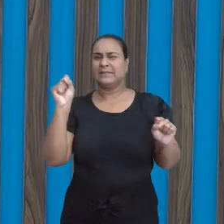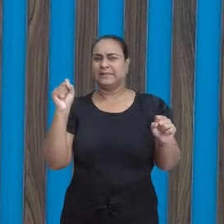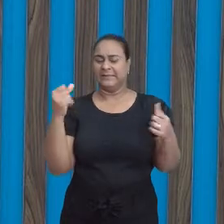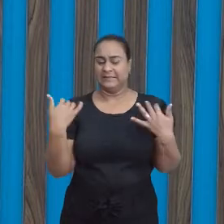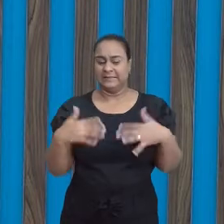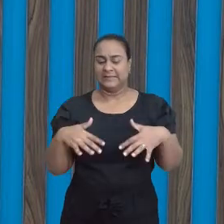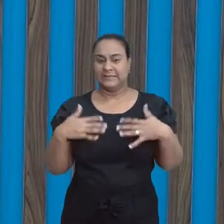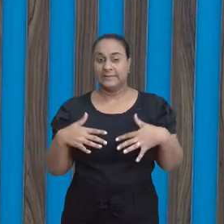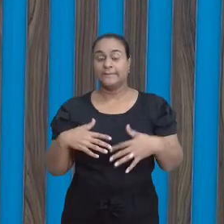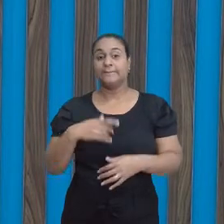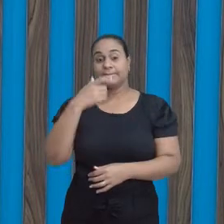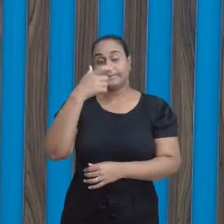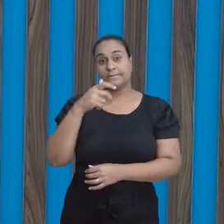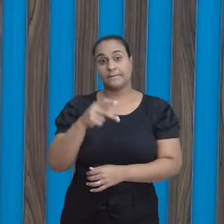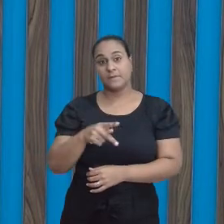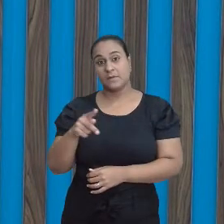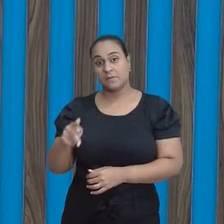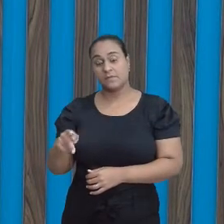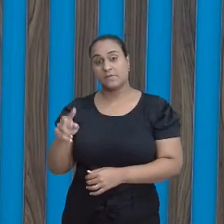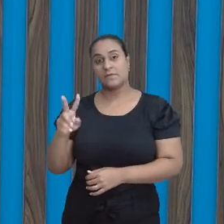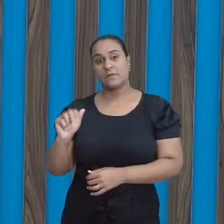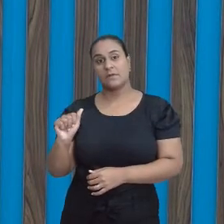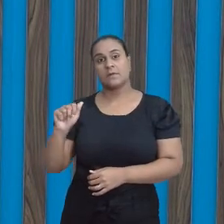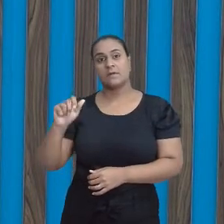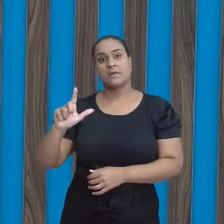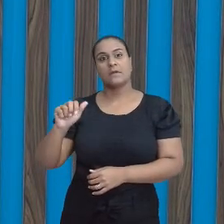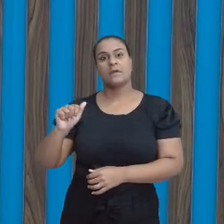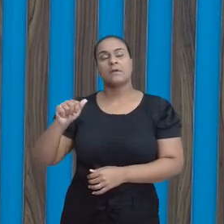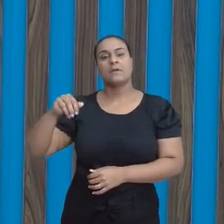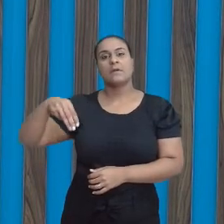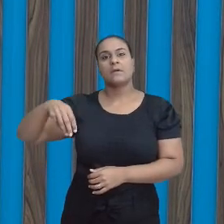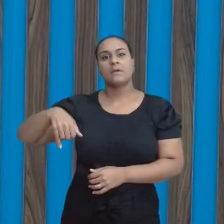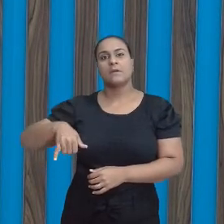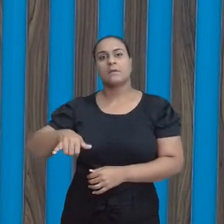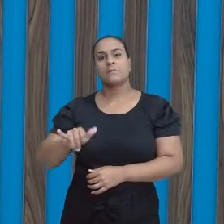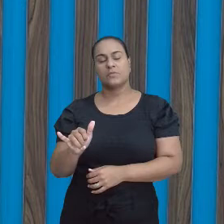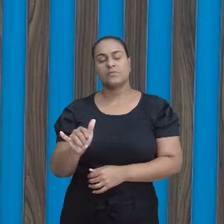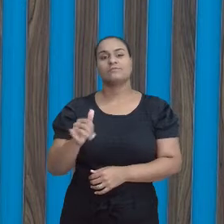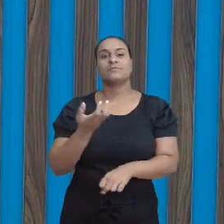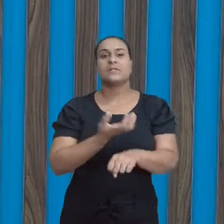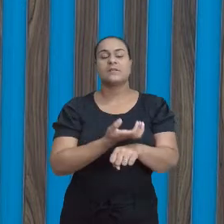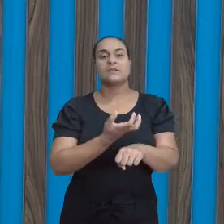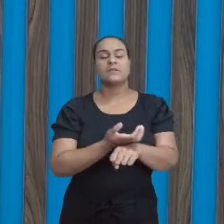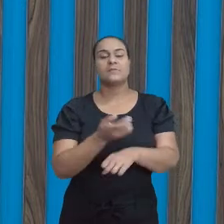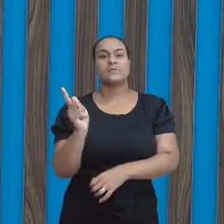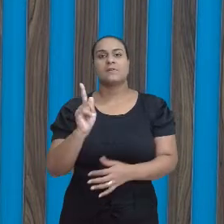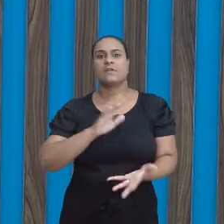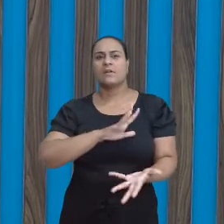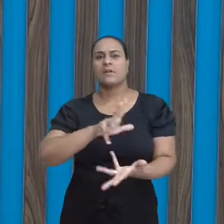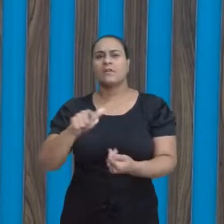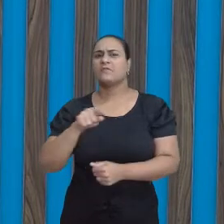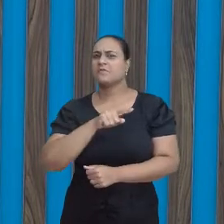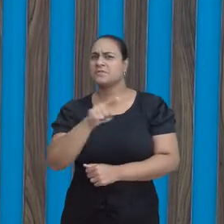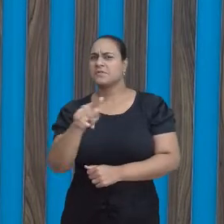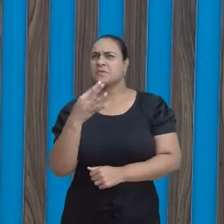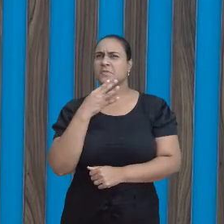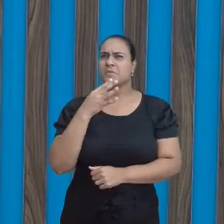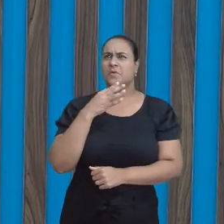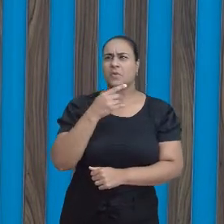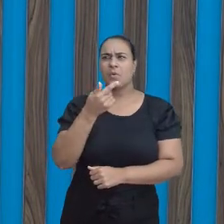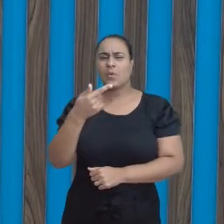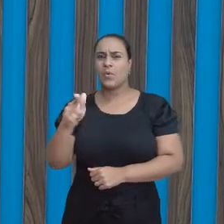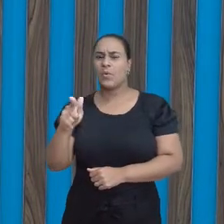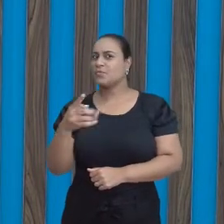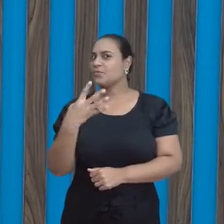Mas eu sou o professor Alami, ministro de Geografia. Muitos de vocês me conhecem, outros ainda não, mas está aqui, ó,